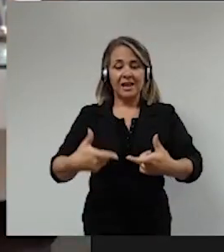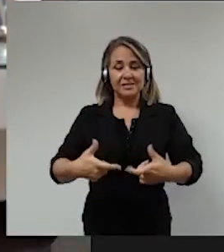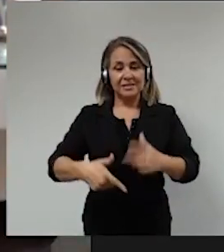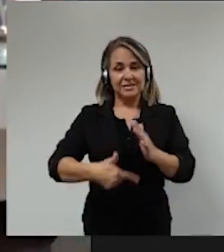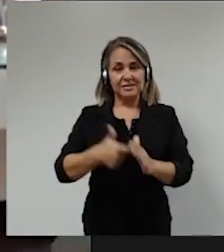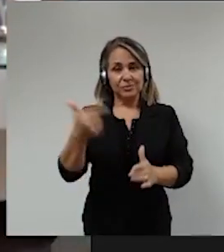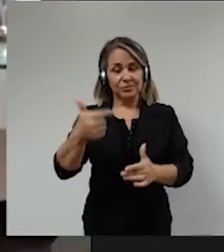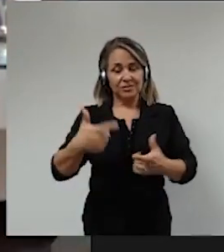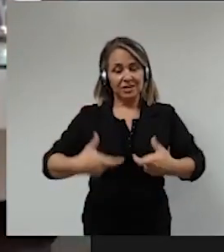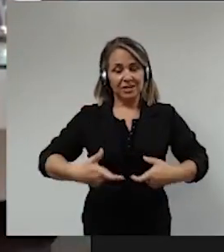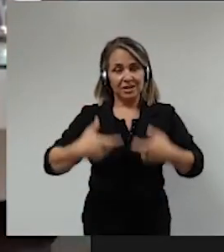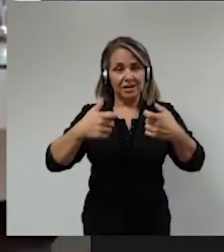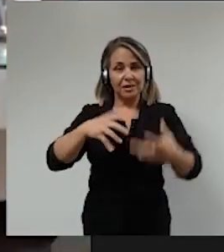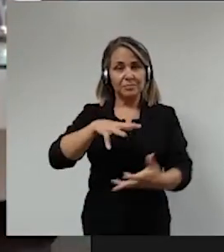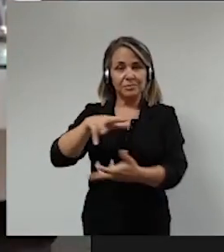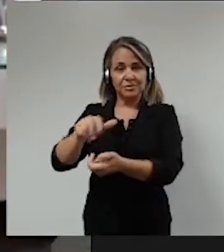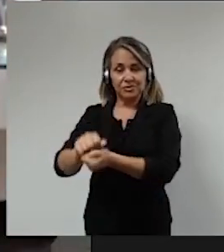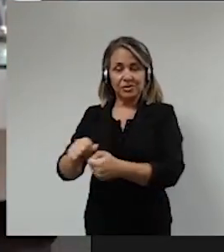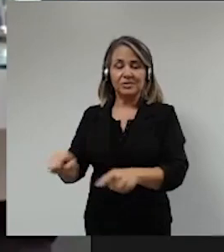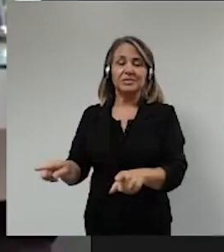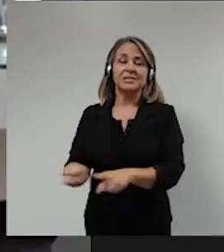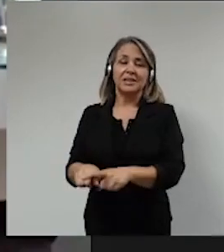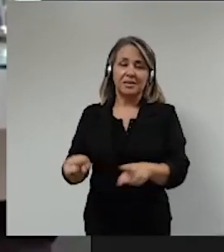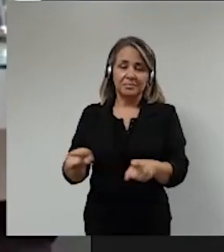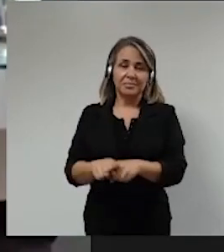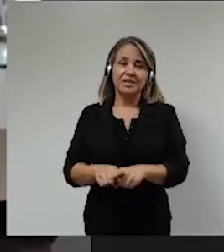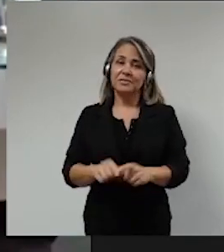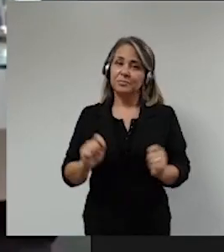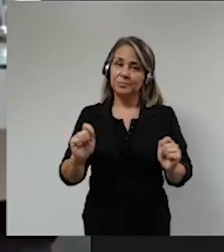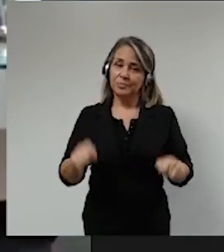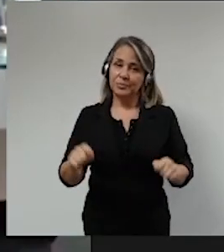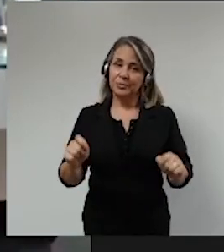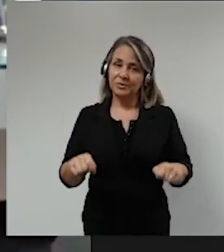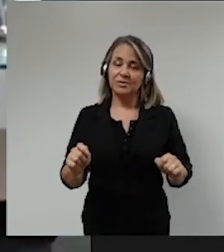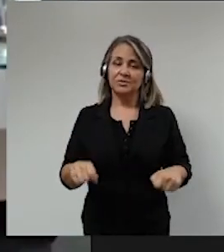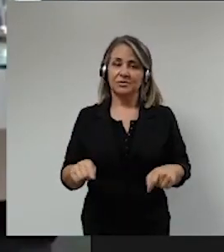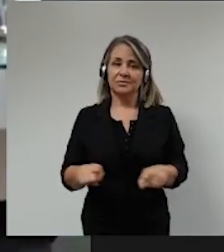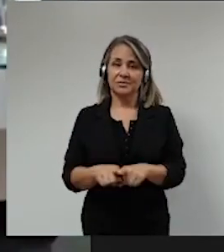recente, a gente vê que ela foi um grande